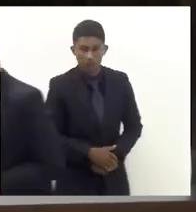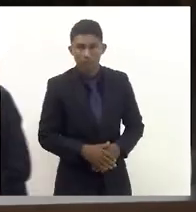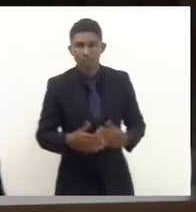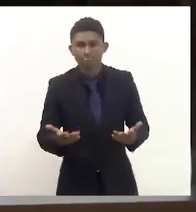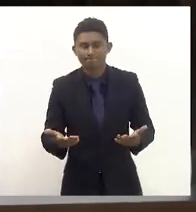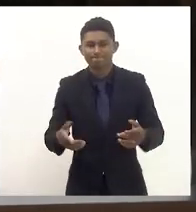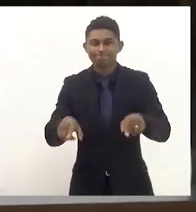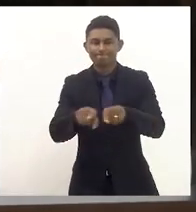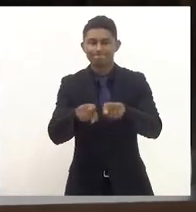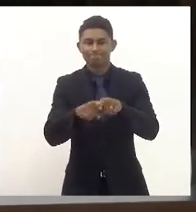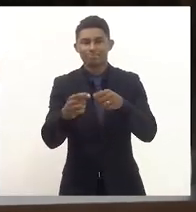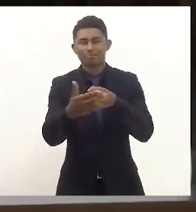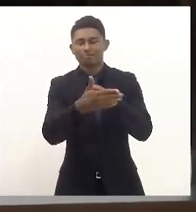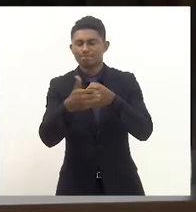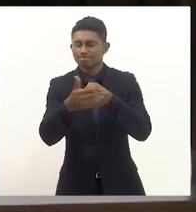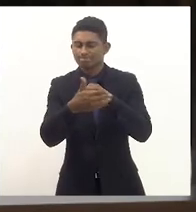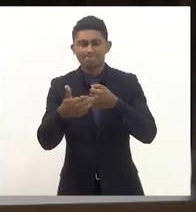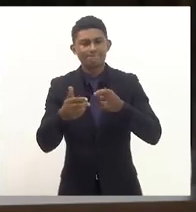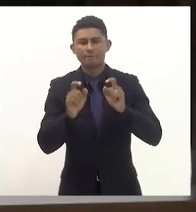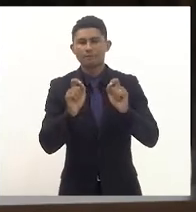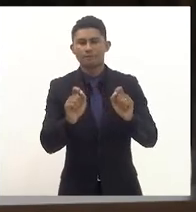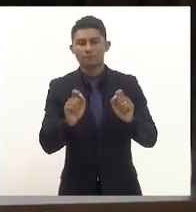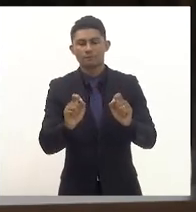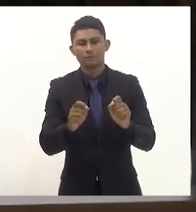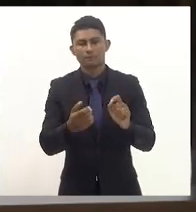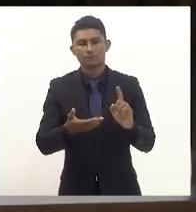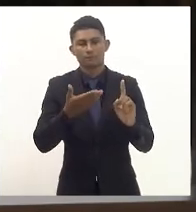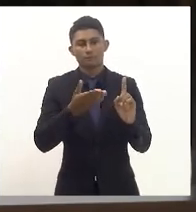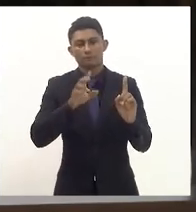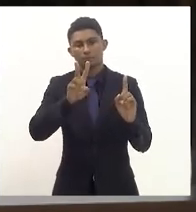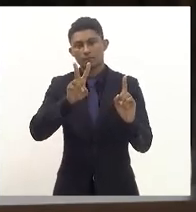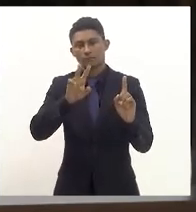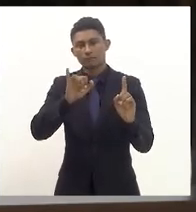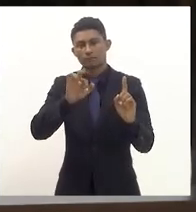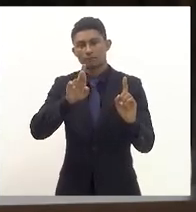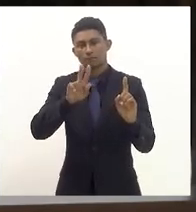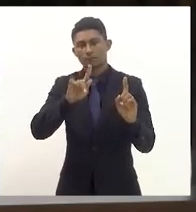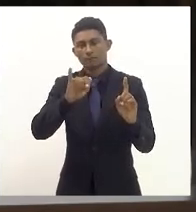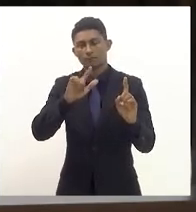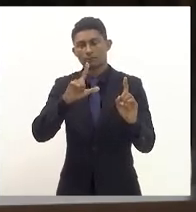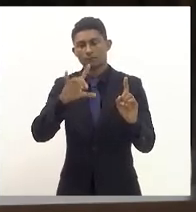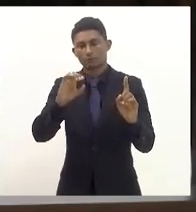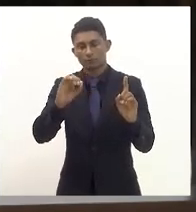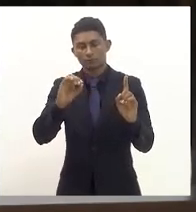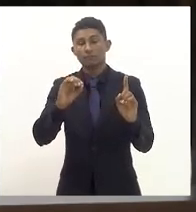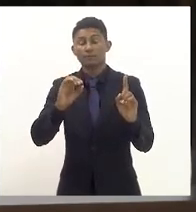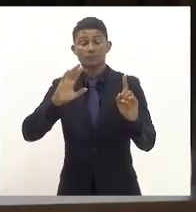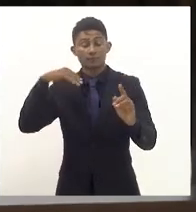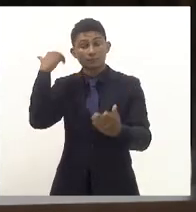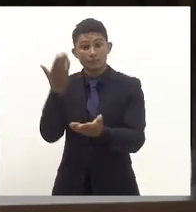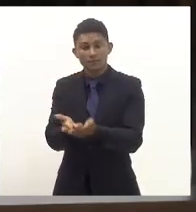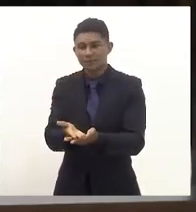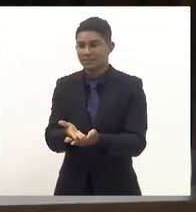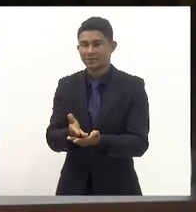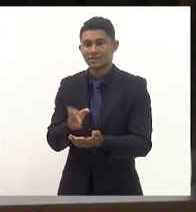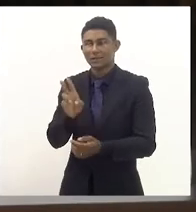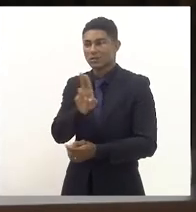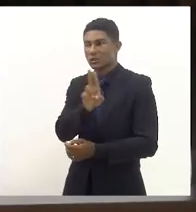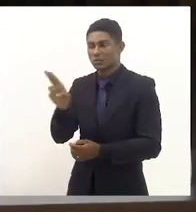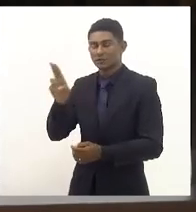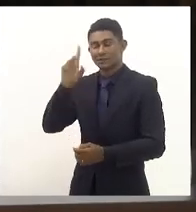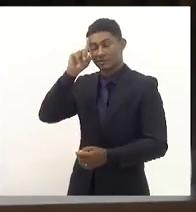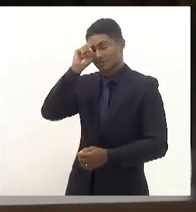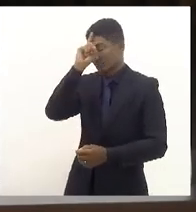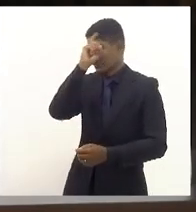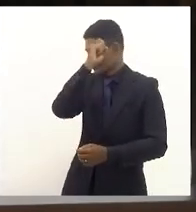carinho especial por Virgílio está vídeos Até hoje ainda agarro Presidente para falar o nome do grego